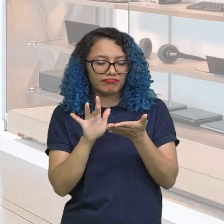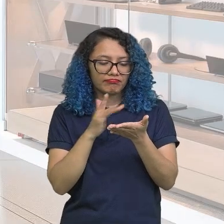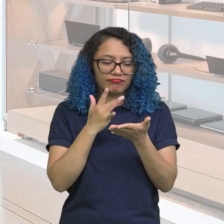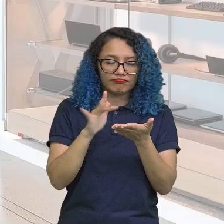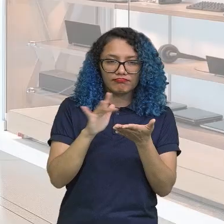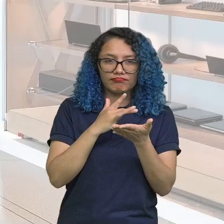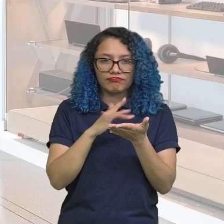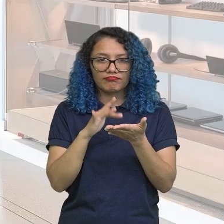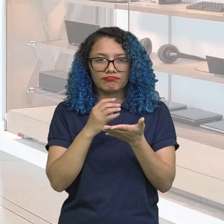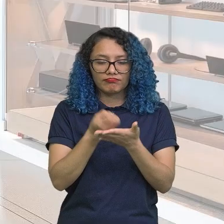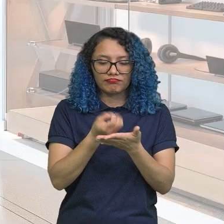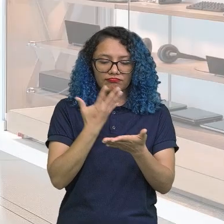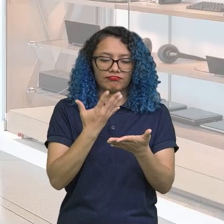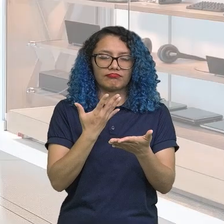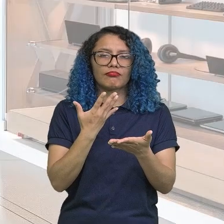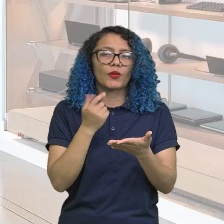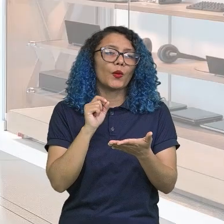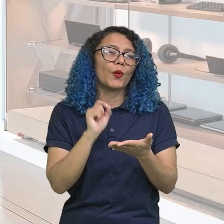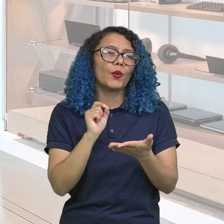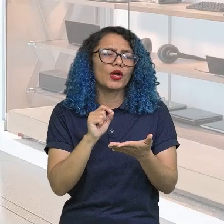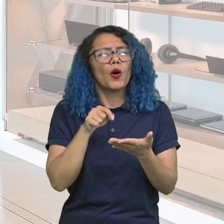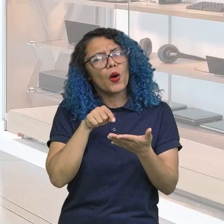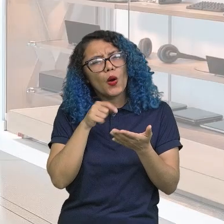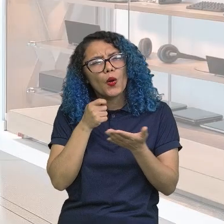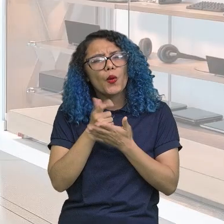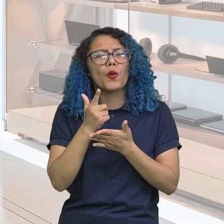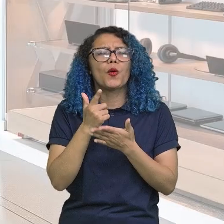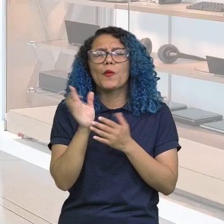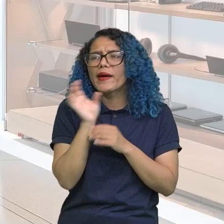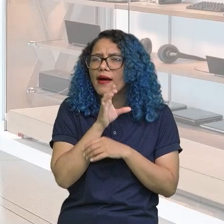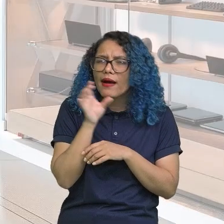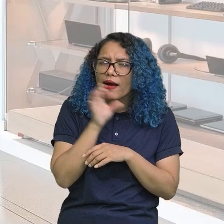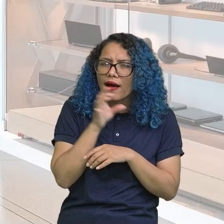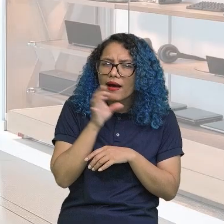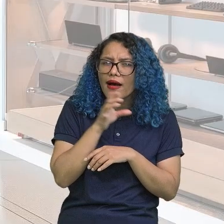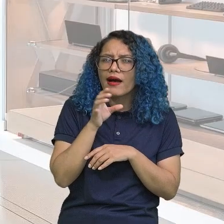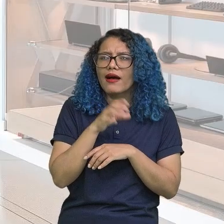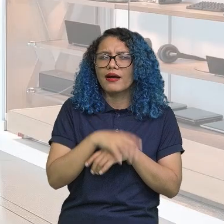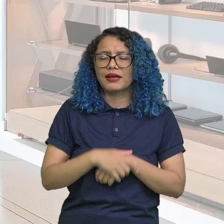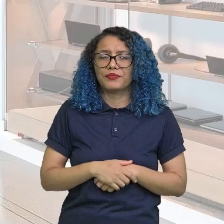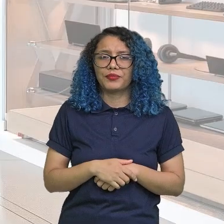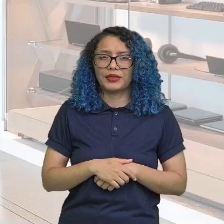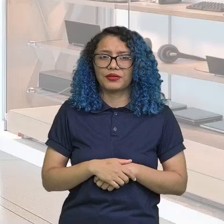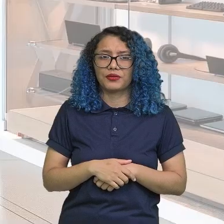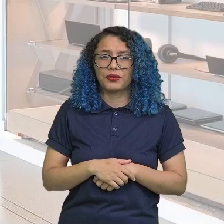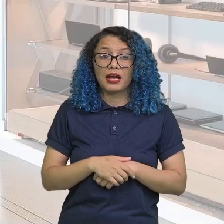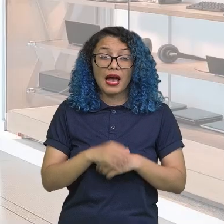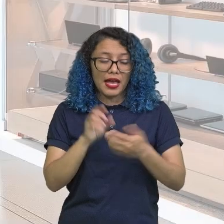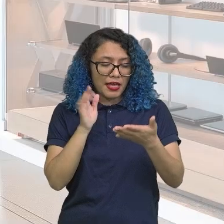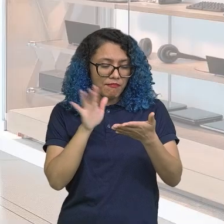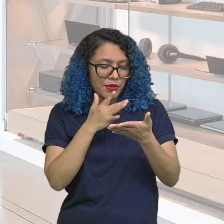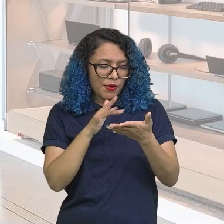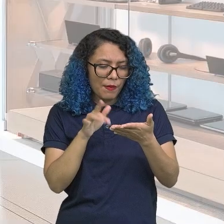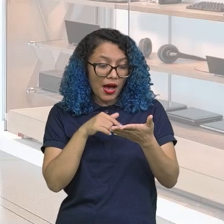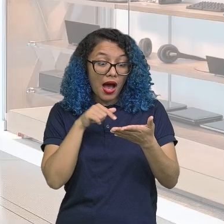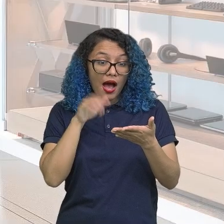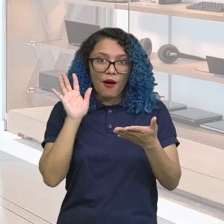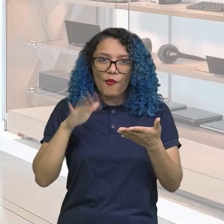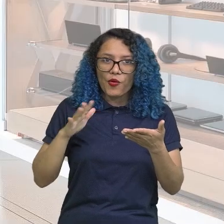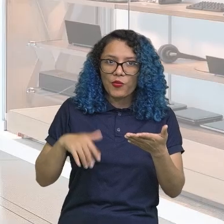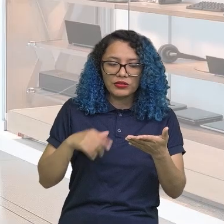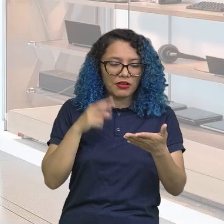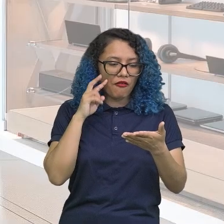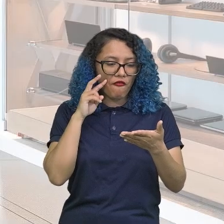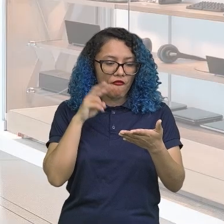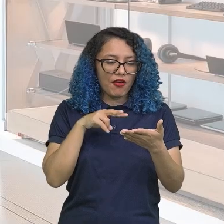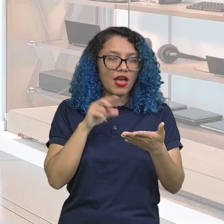assim do bem, olha aí, faz uma compra, é coisa rápida. Vê se o que você tanto quer não está em promoção. E quando você acessa ali o app, o que é